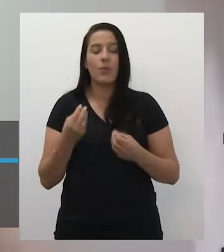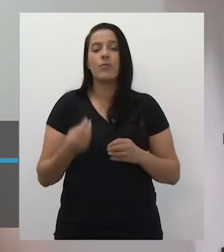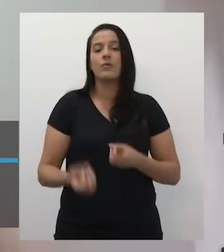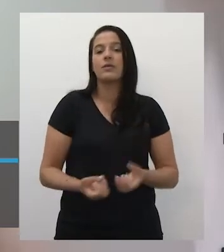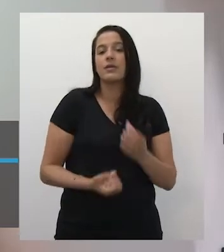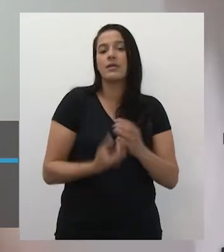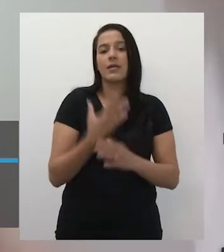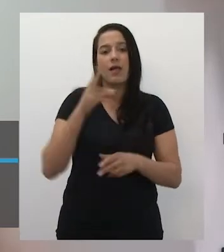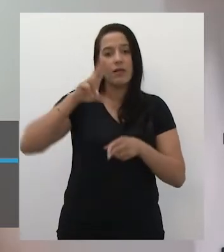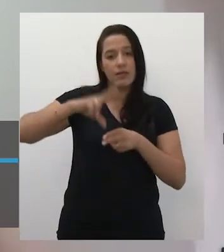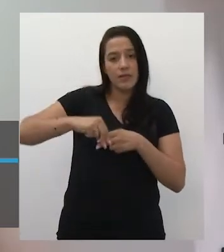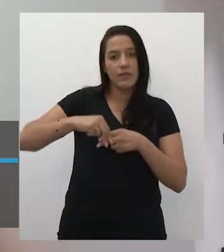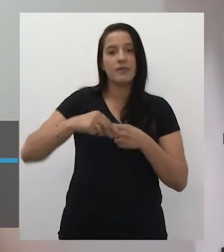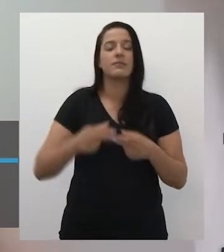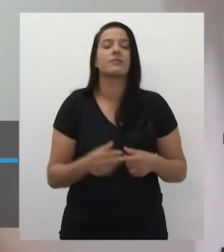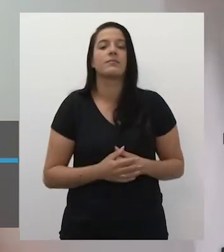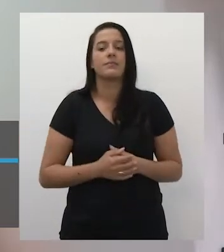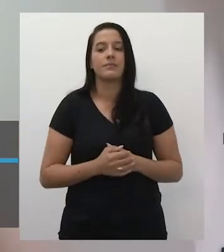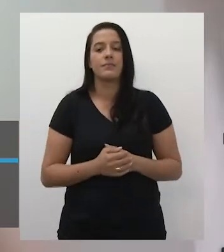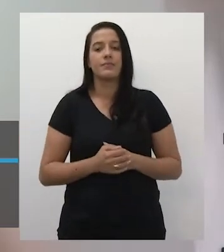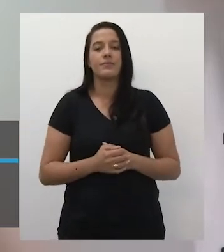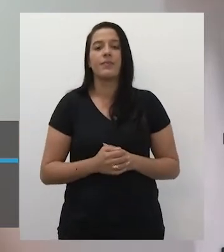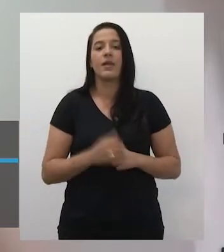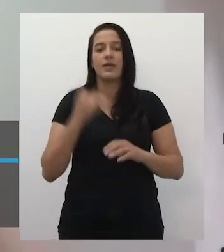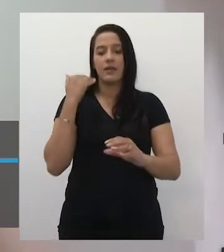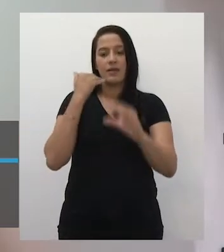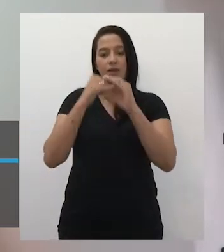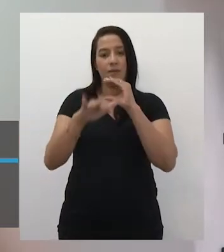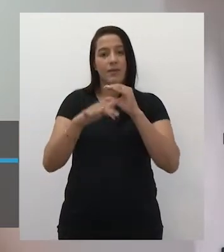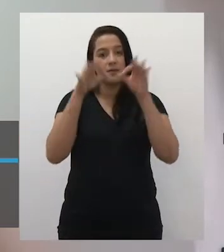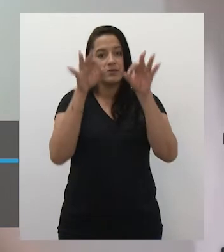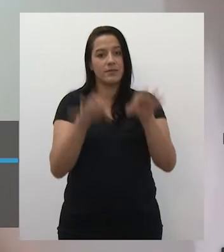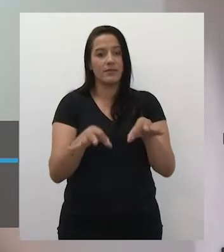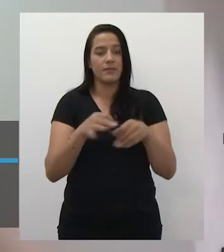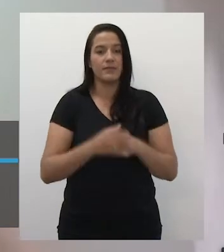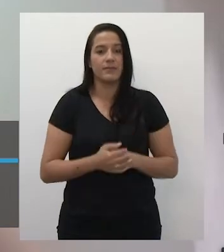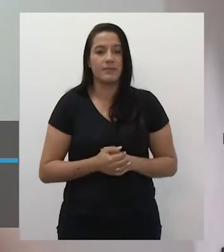nós. E o anjinho nessa história foi a Vanessa, da